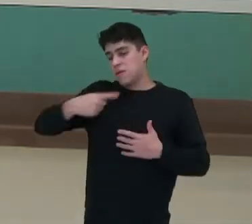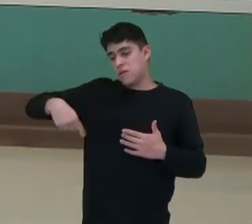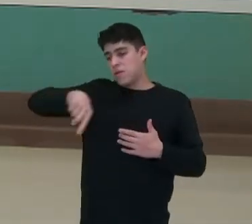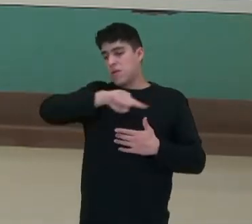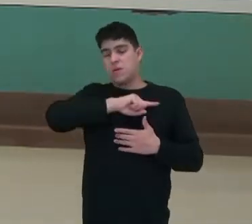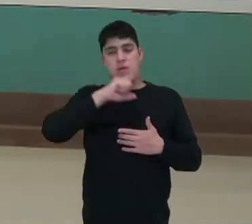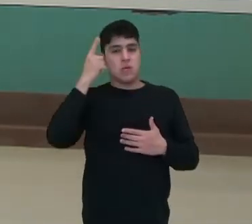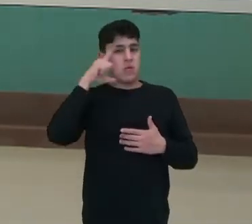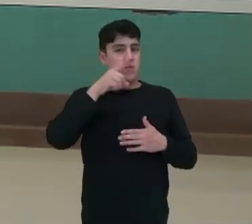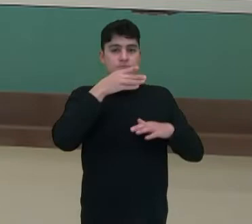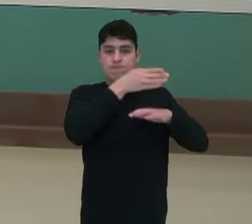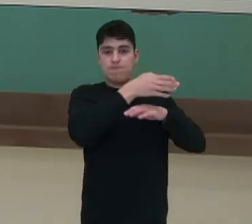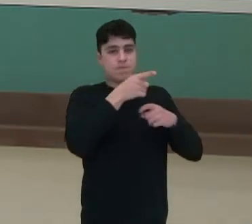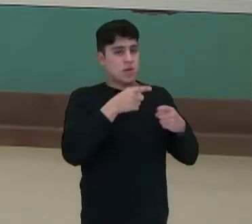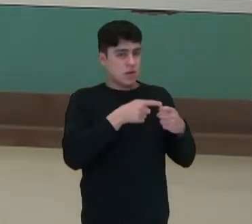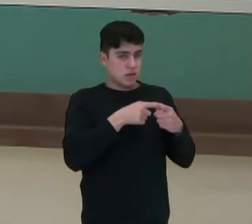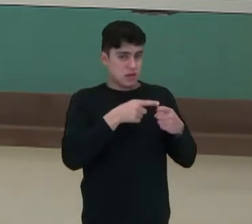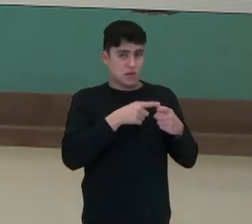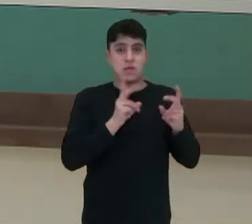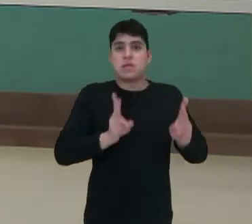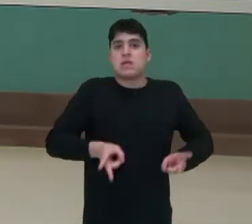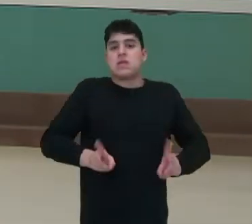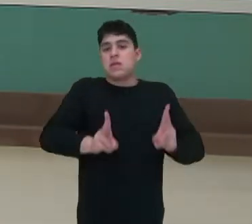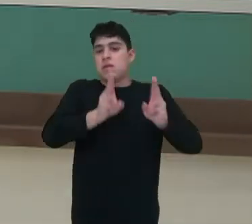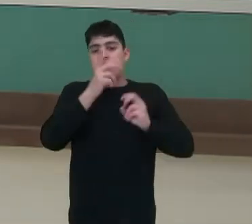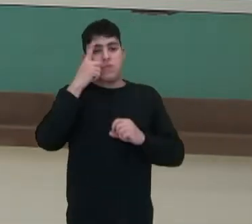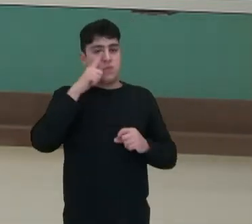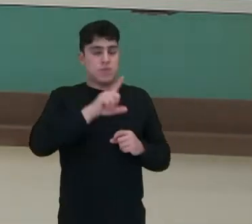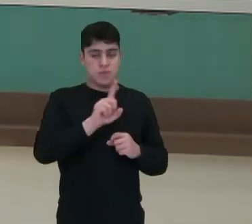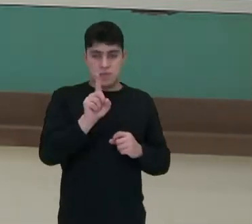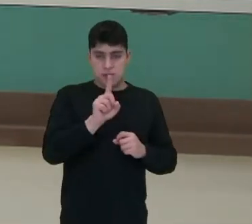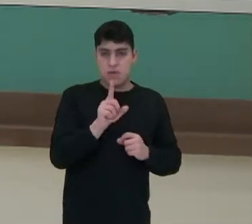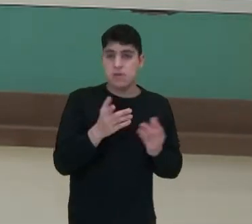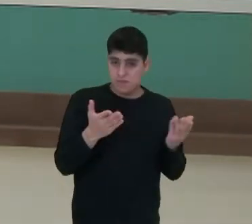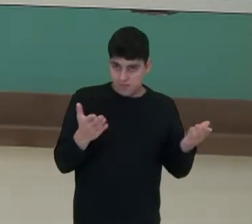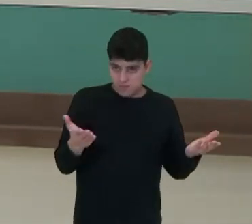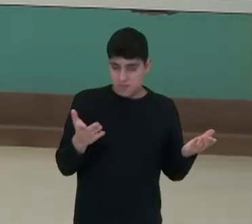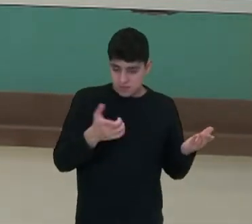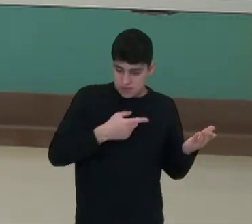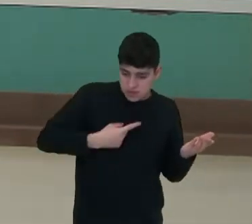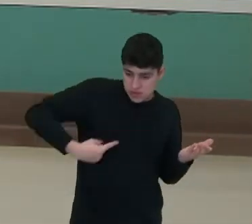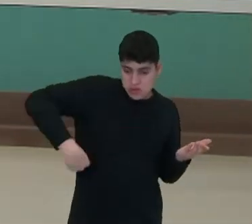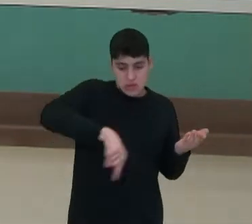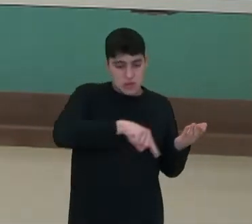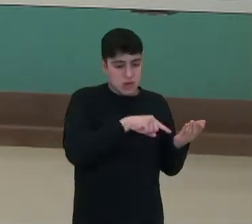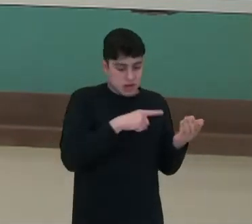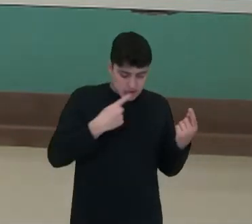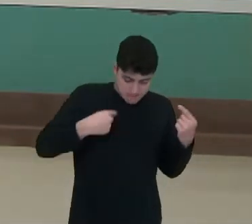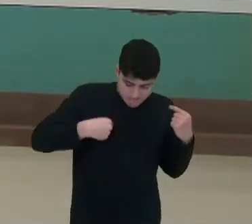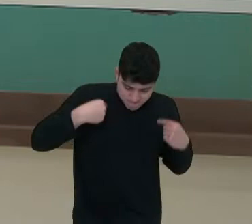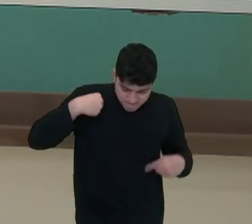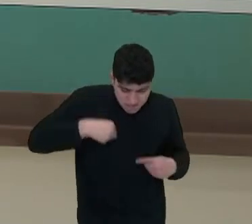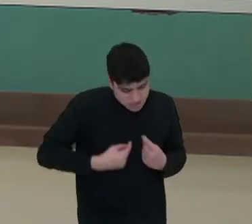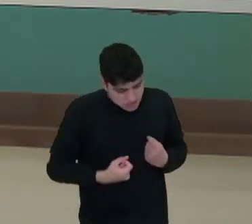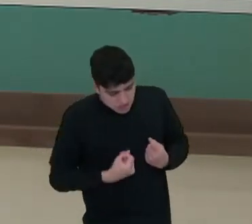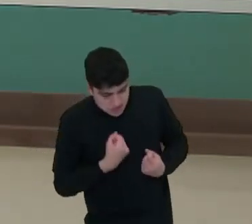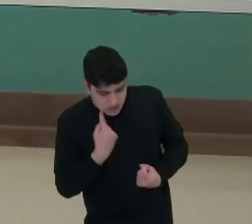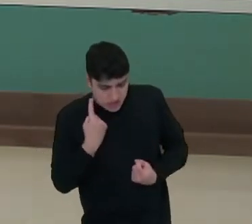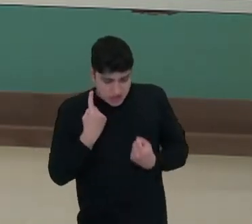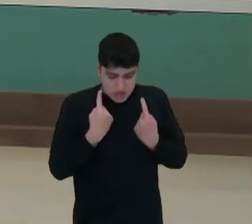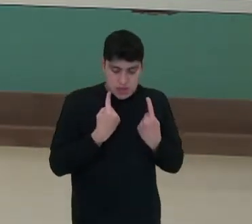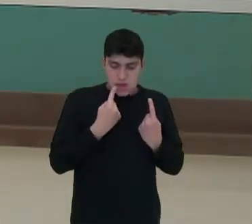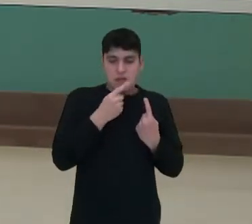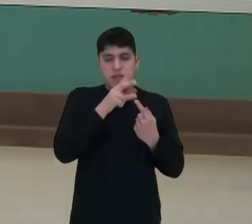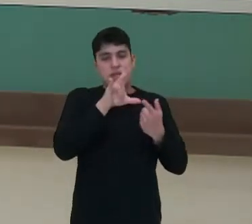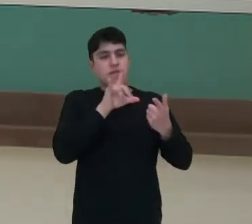com frequência, de tempo em tempo. E a gente realmente vai quando sente uma dorzinha aqui, um